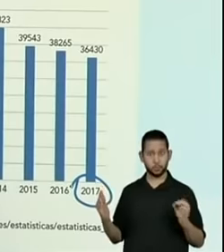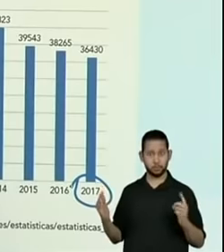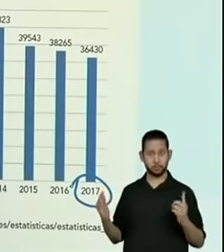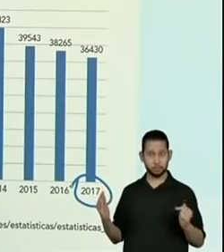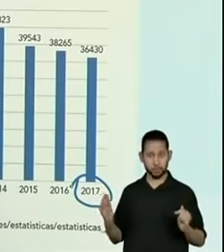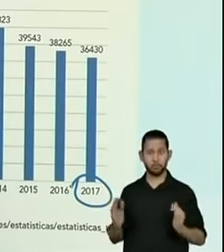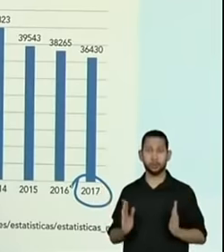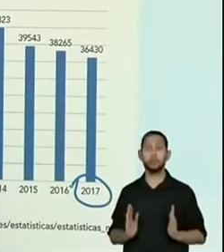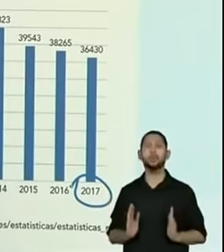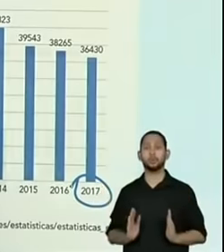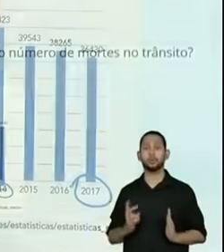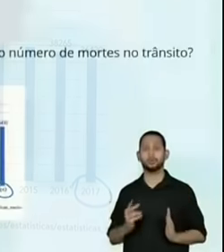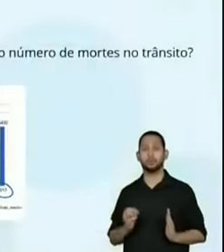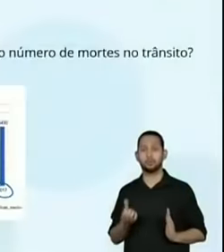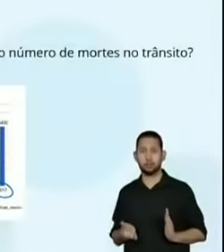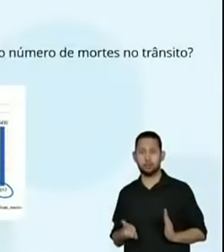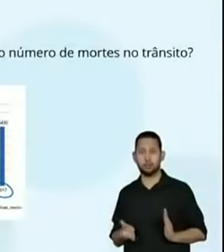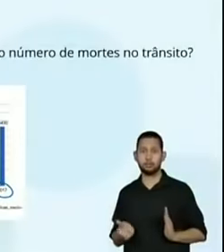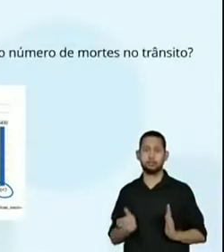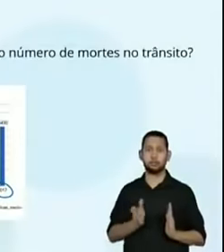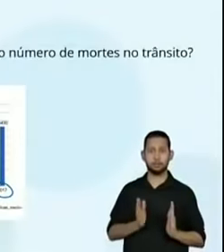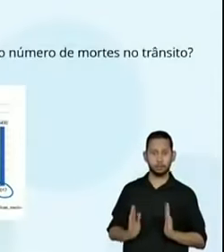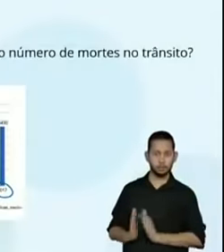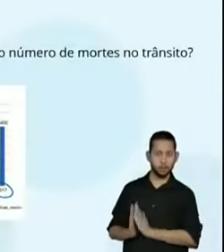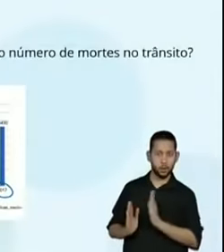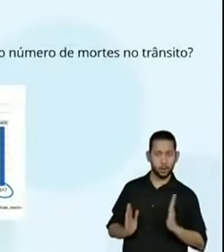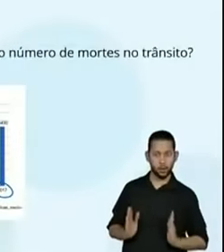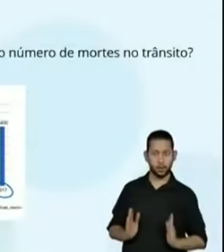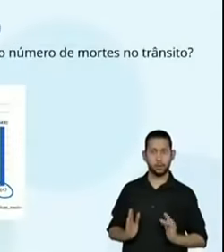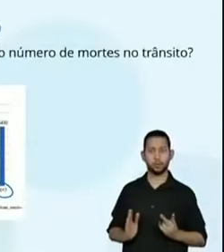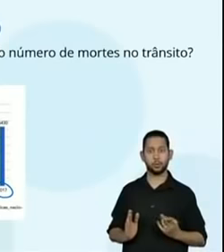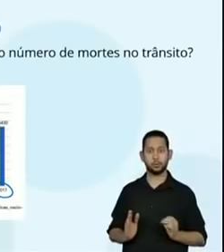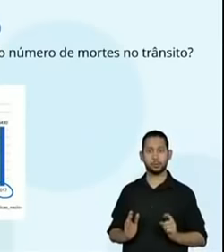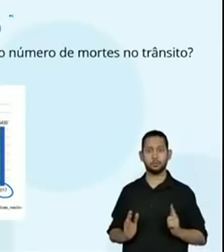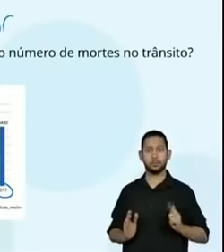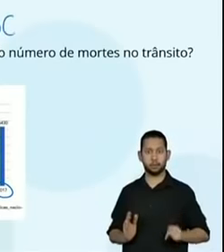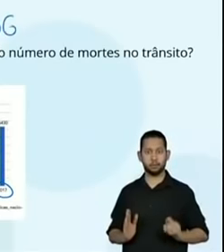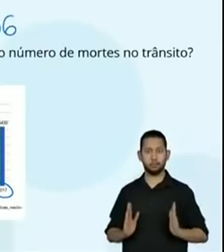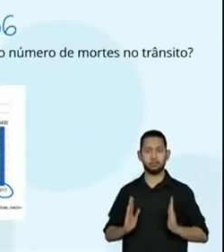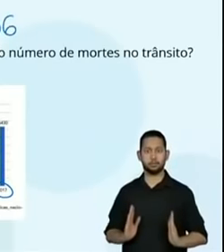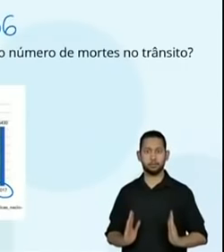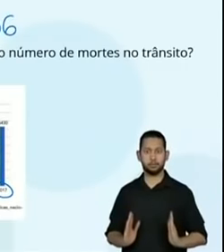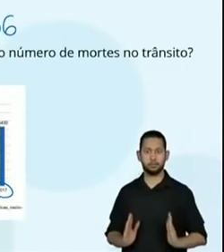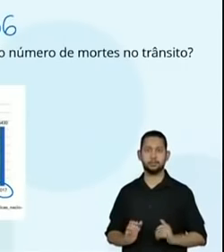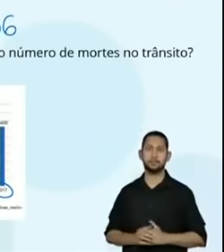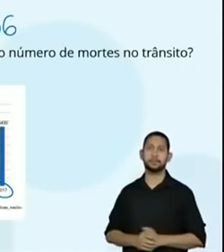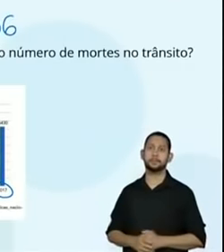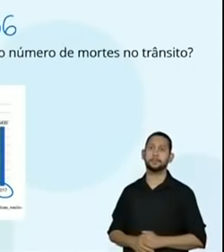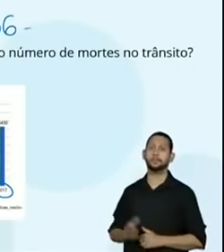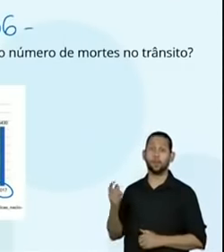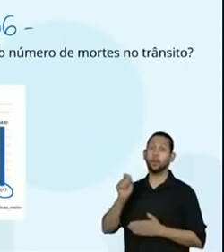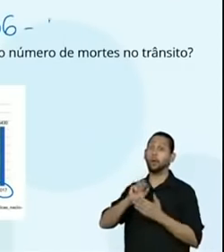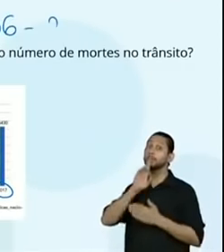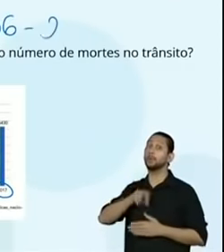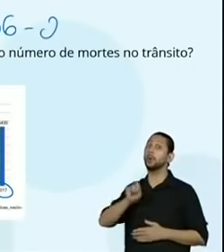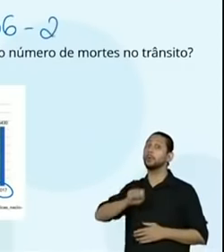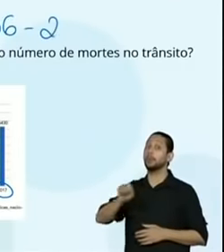2017, ok? Vou colocar aqui de 2006 a